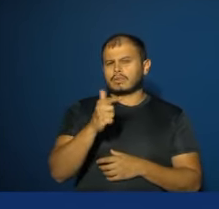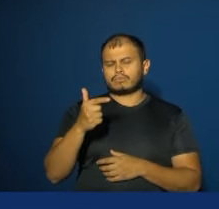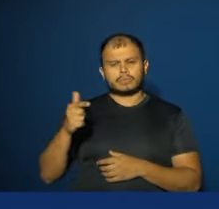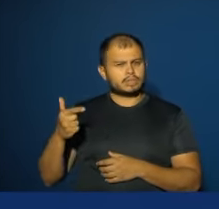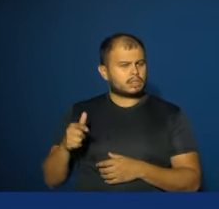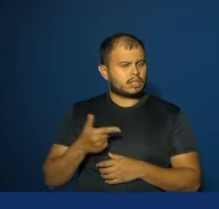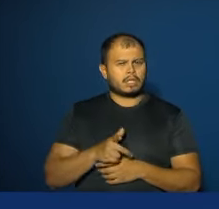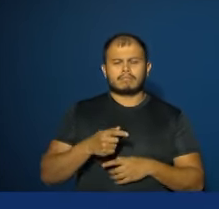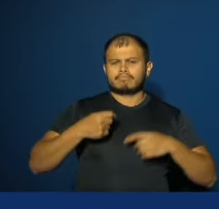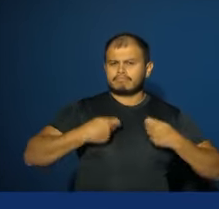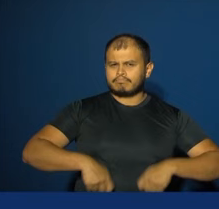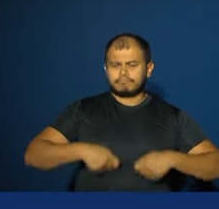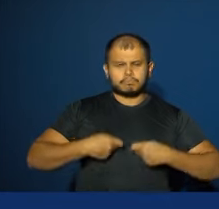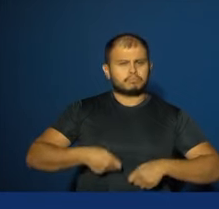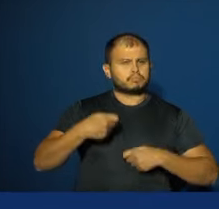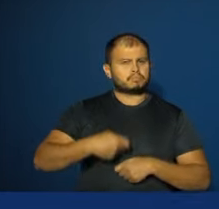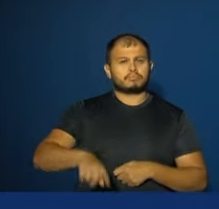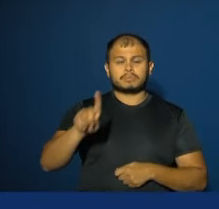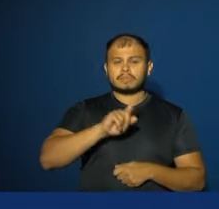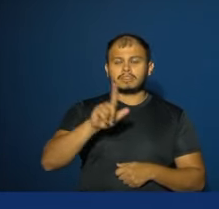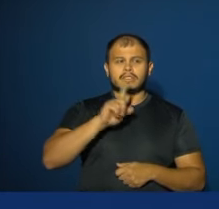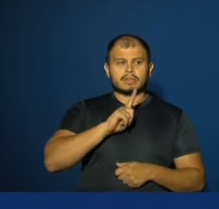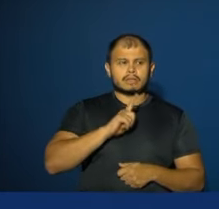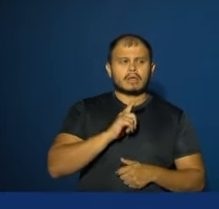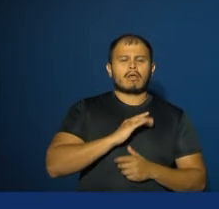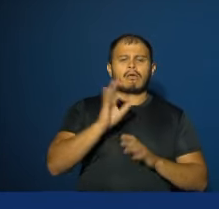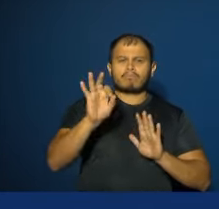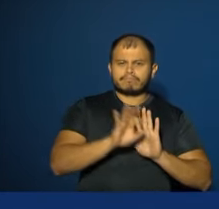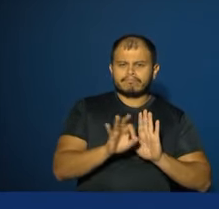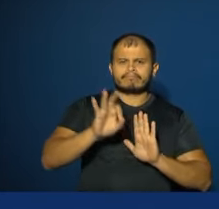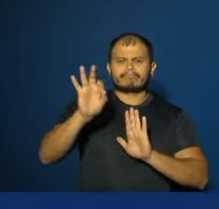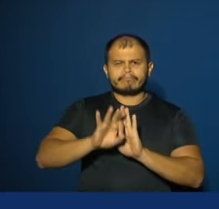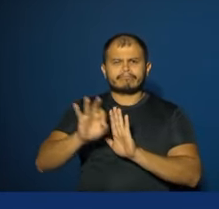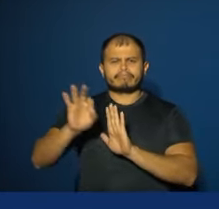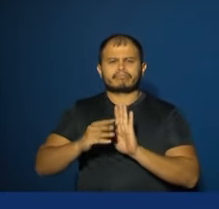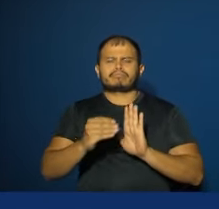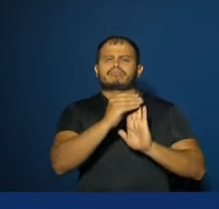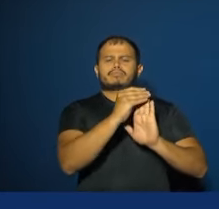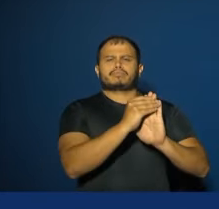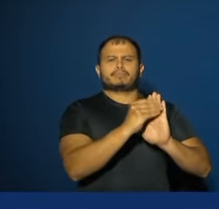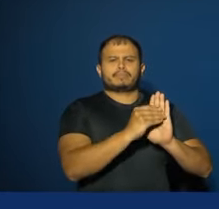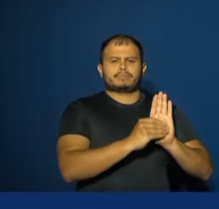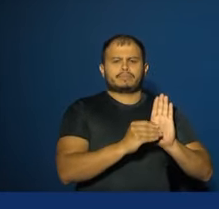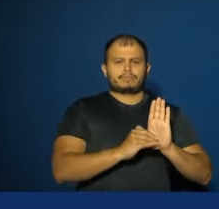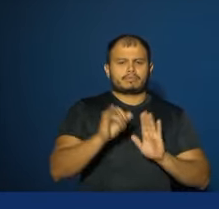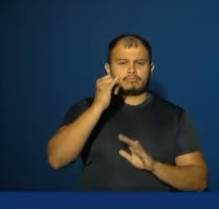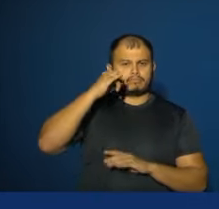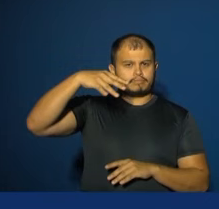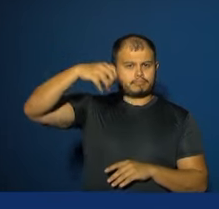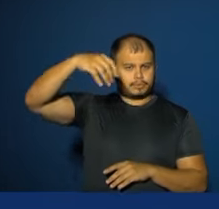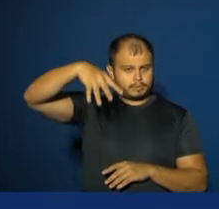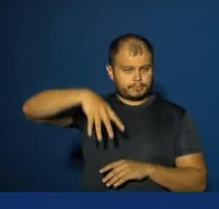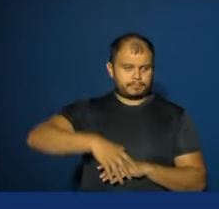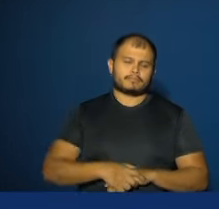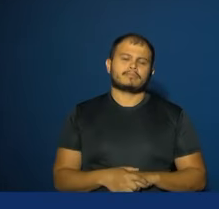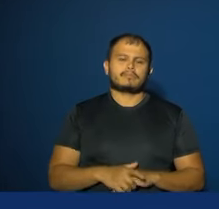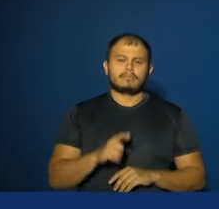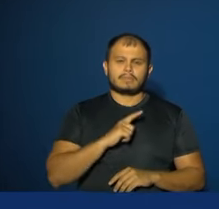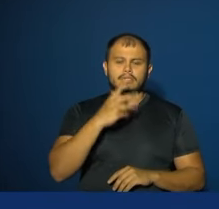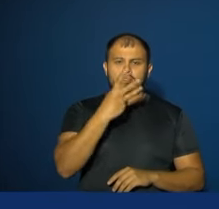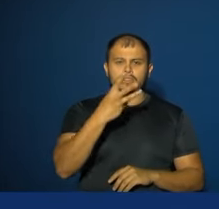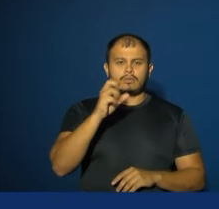não são mais necessários tantos subsídios na conta de energia elétrica. 38 bilhões